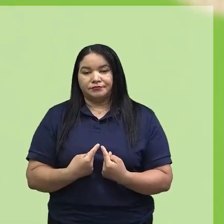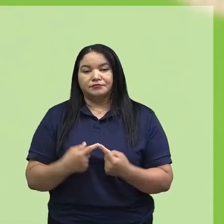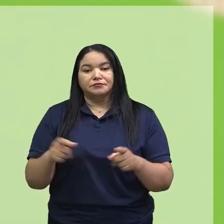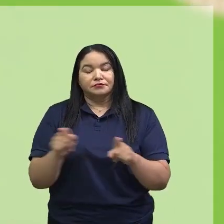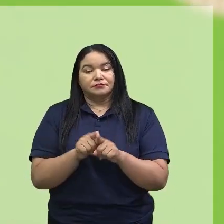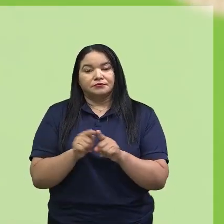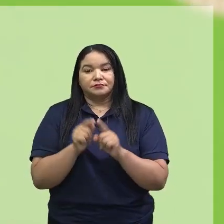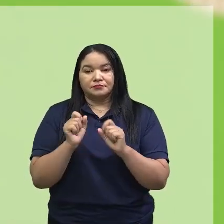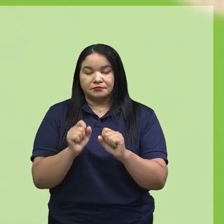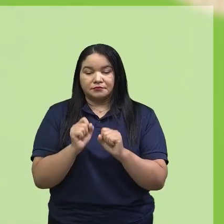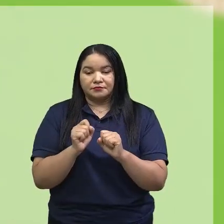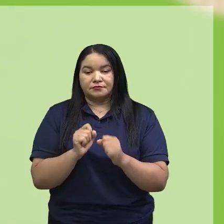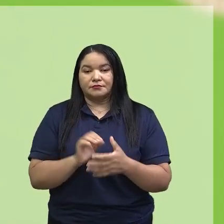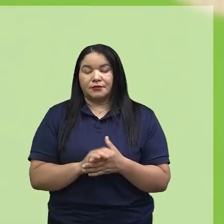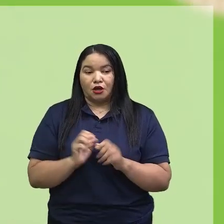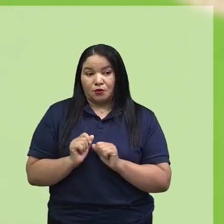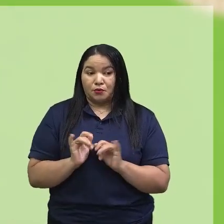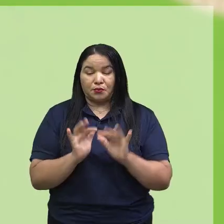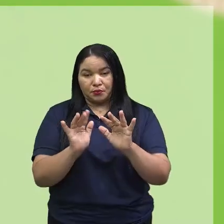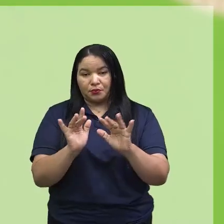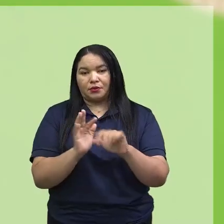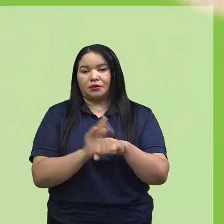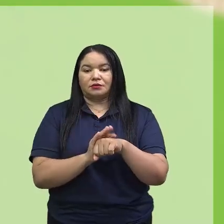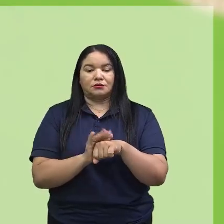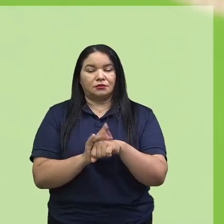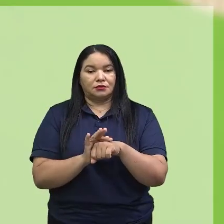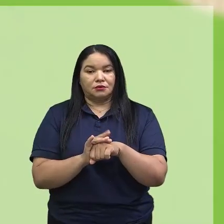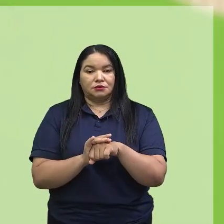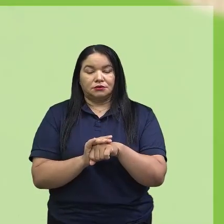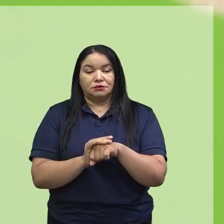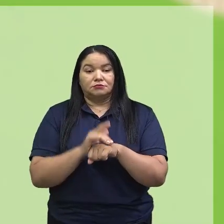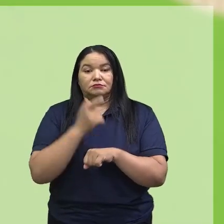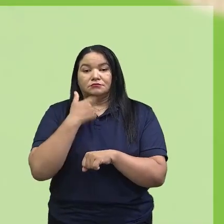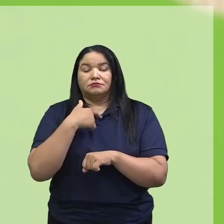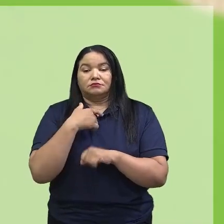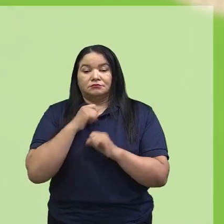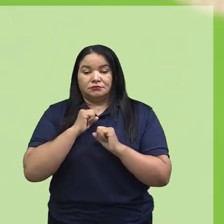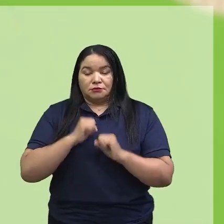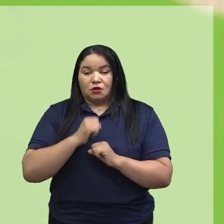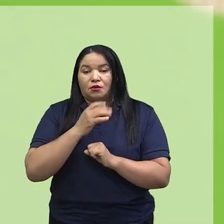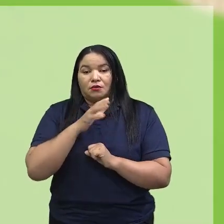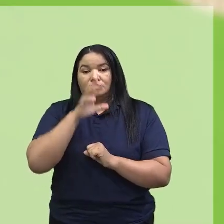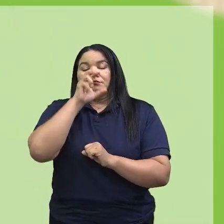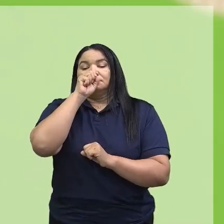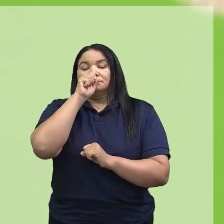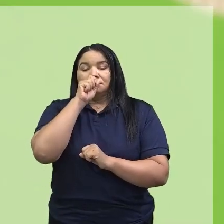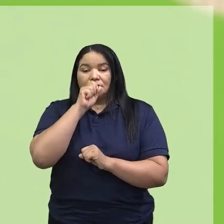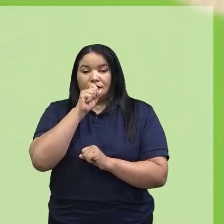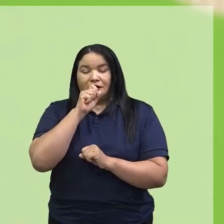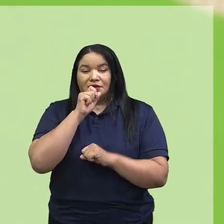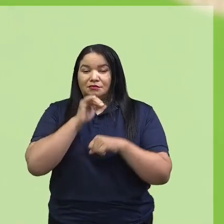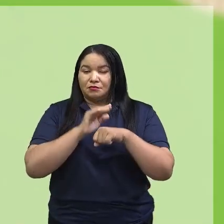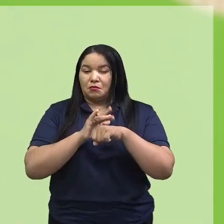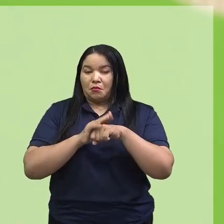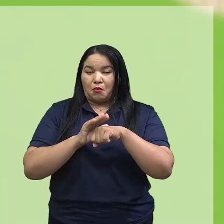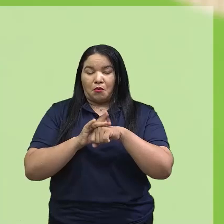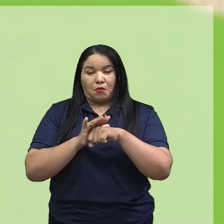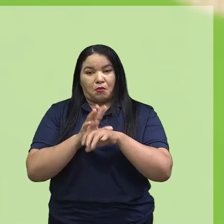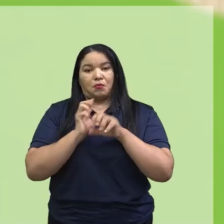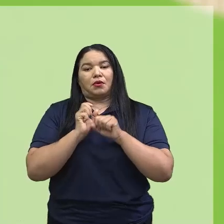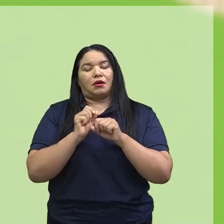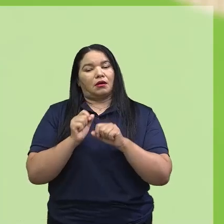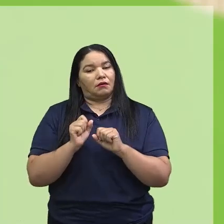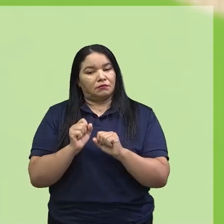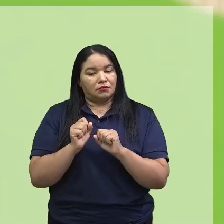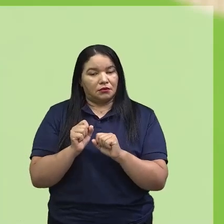pode causar efeitos no sistema respiratório, né? Algumas doenças respiratórias podem aparecer. Então,